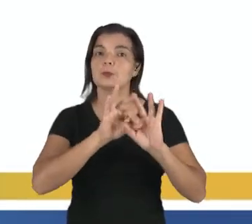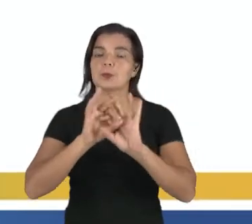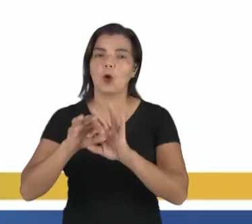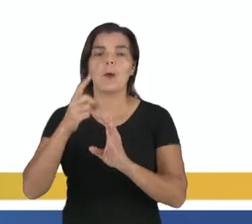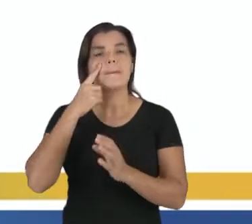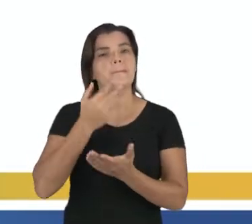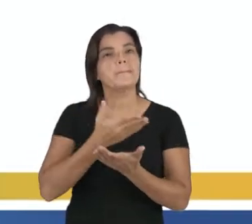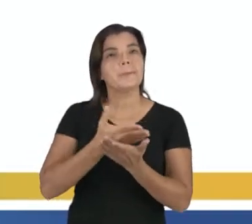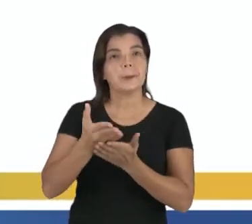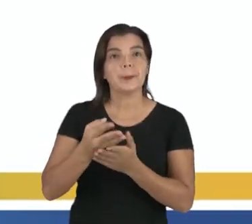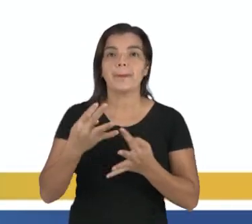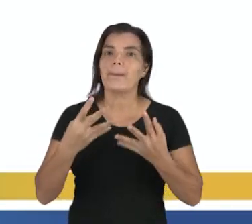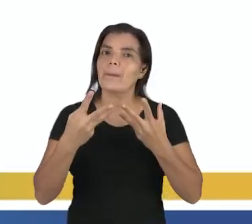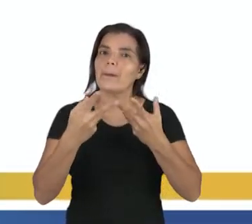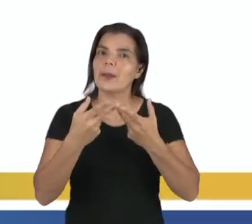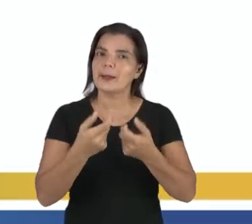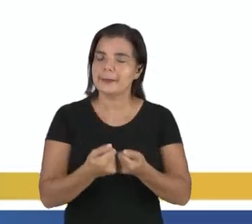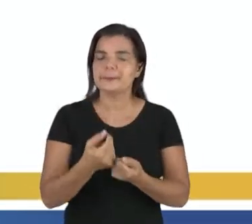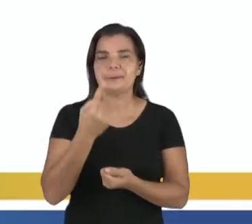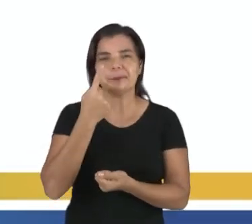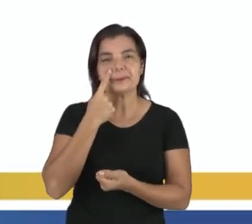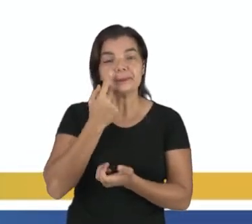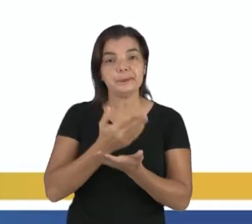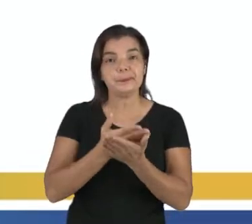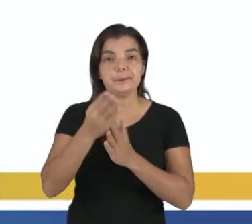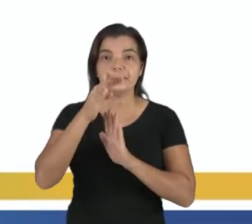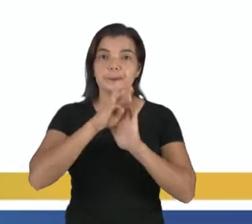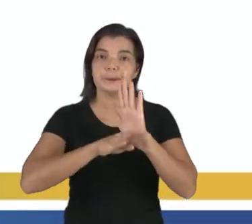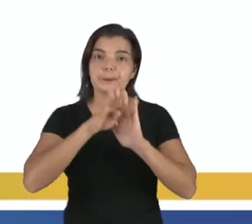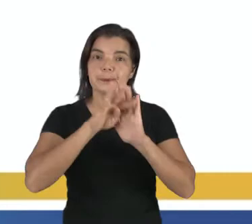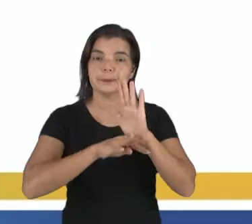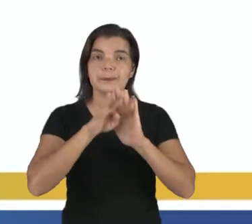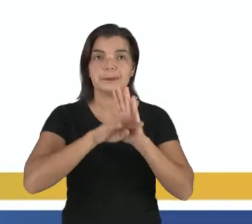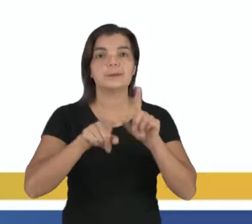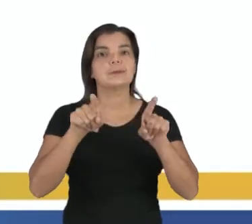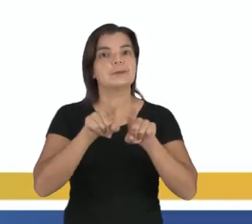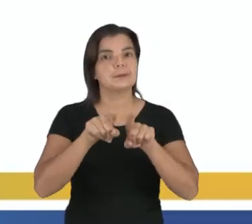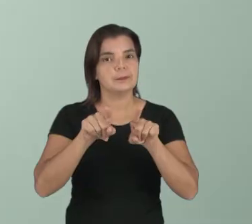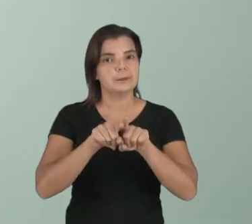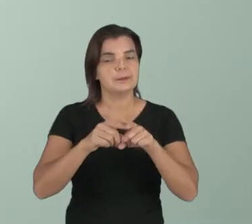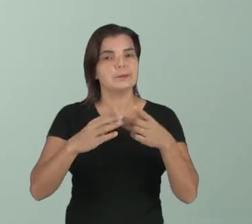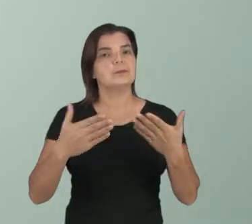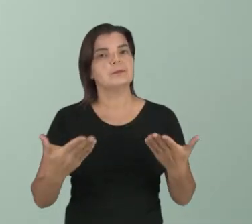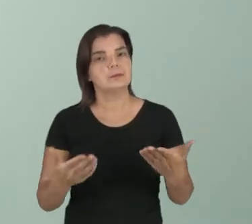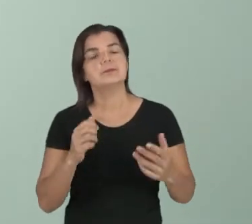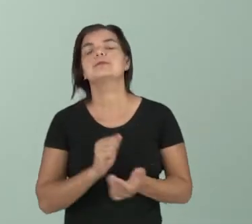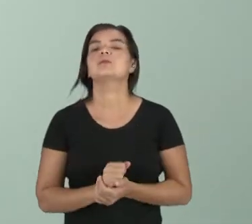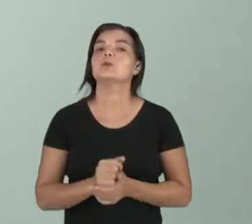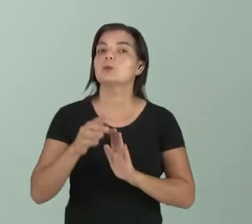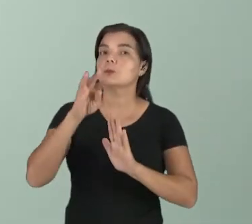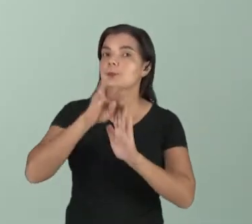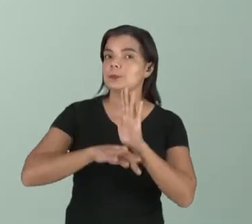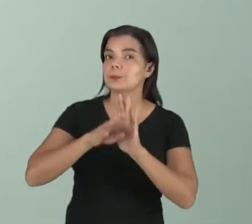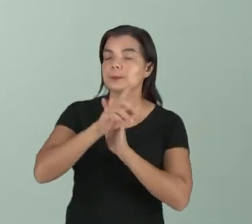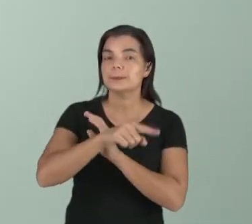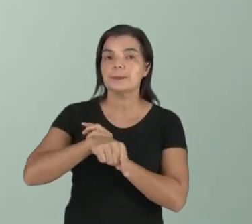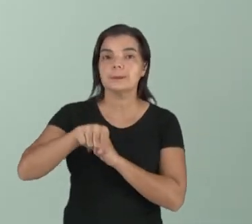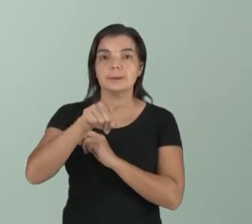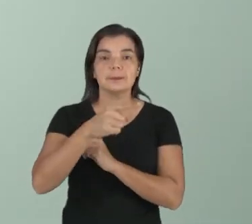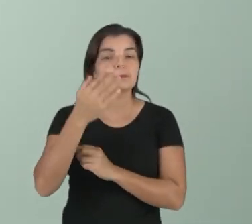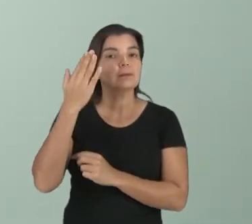gente iniciar tudo, vamos partir do texto, que a partir do texto você